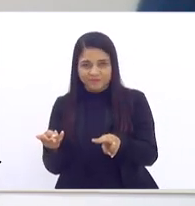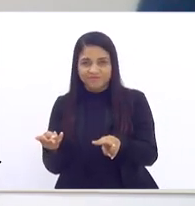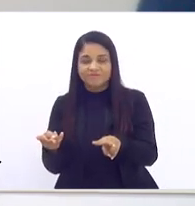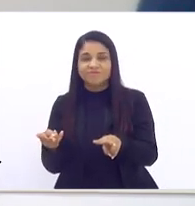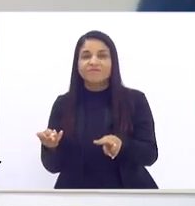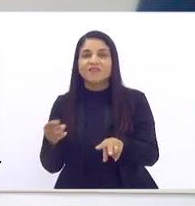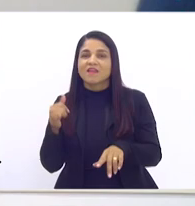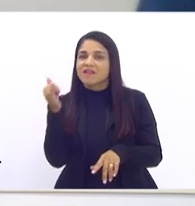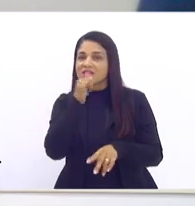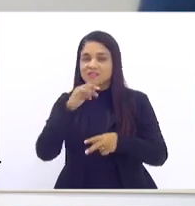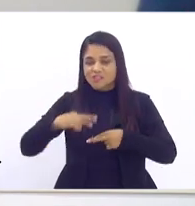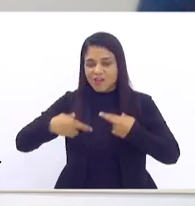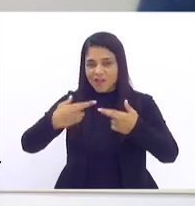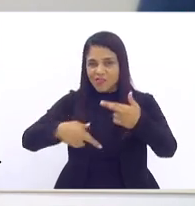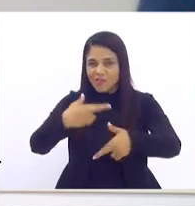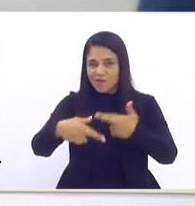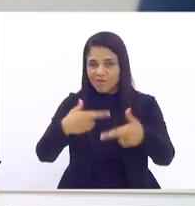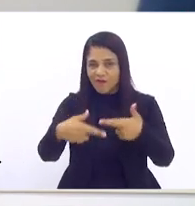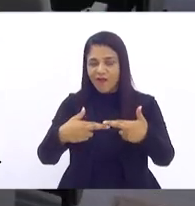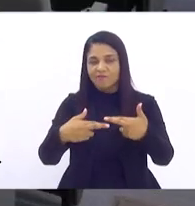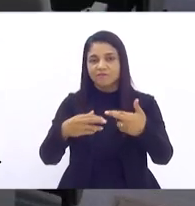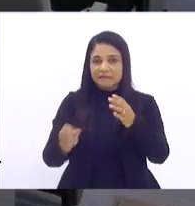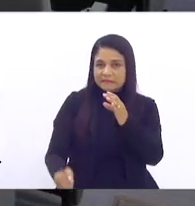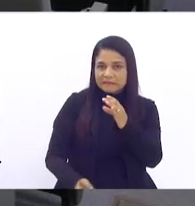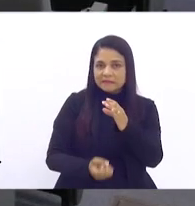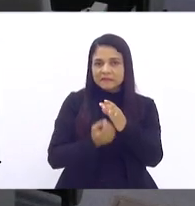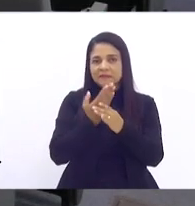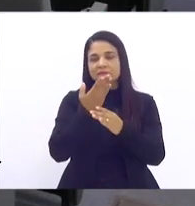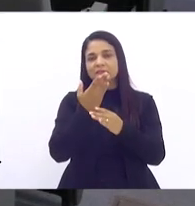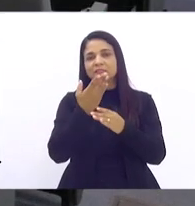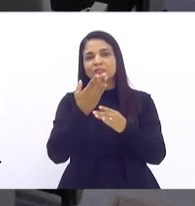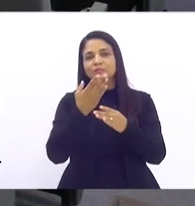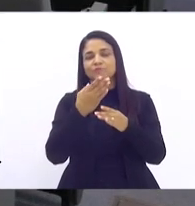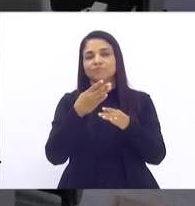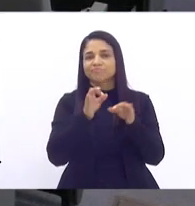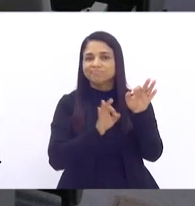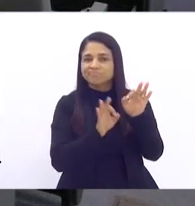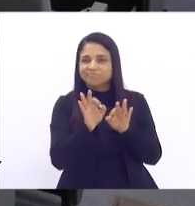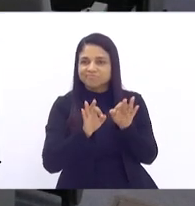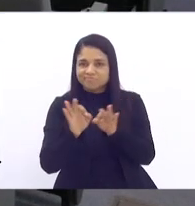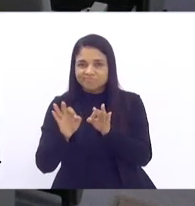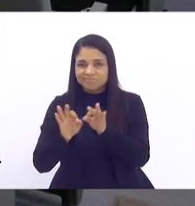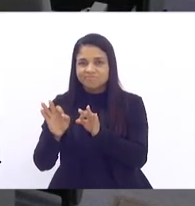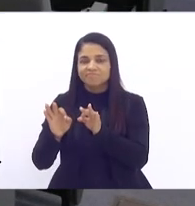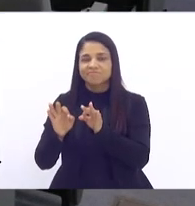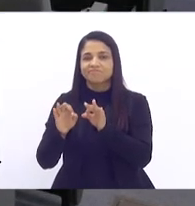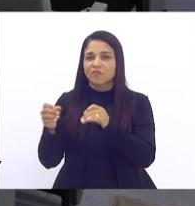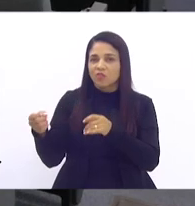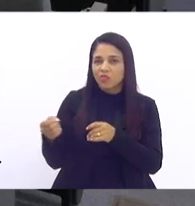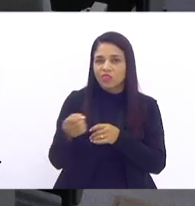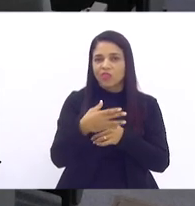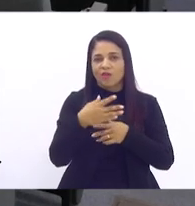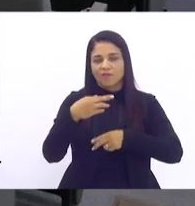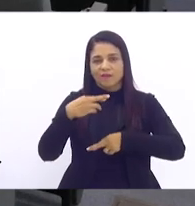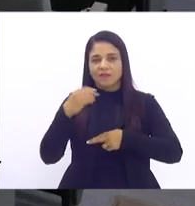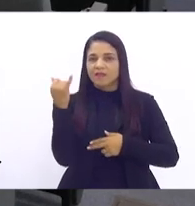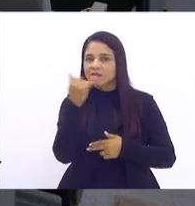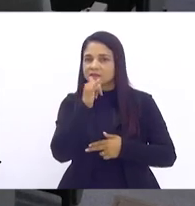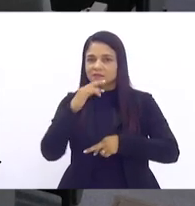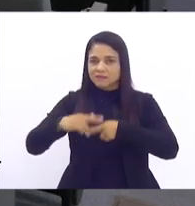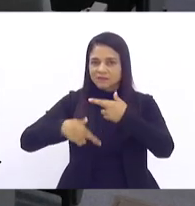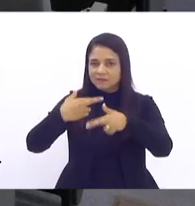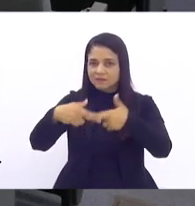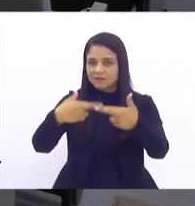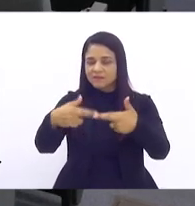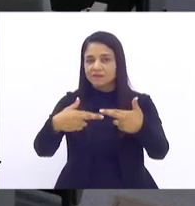renováveis lançando um programa importante né de energias renováveis inclusive com Polo